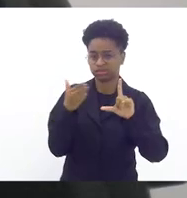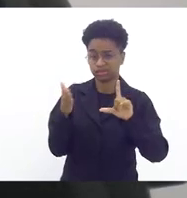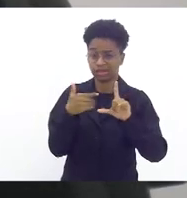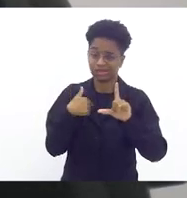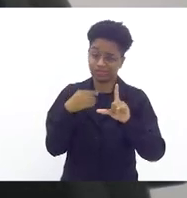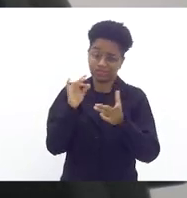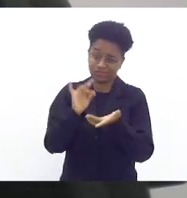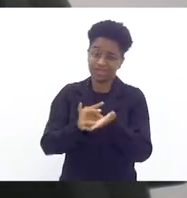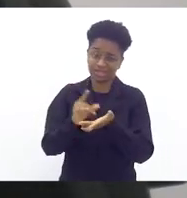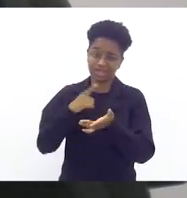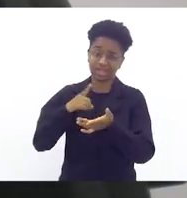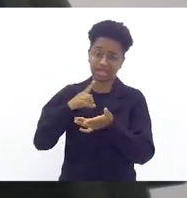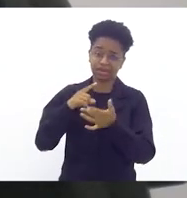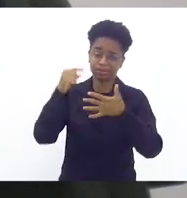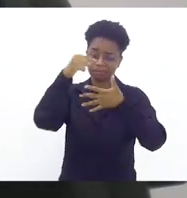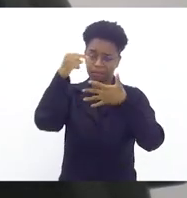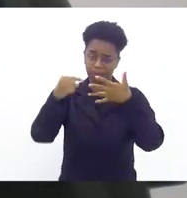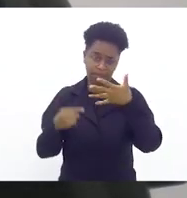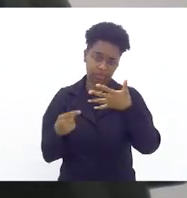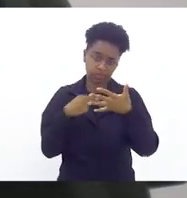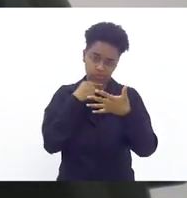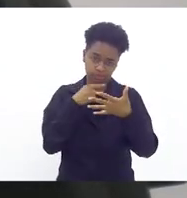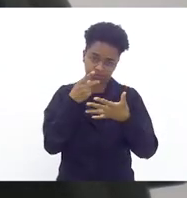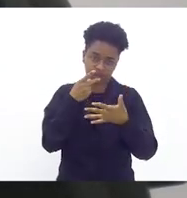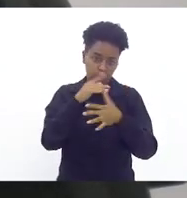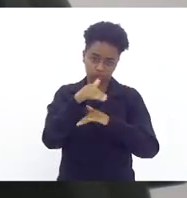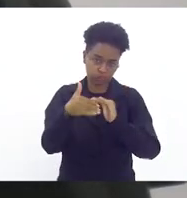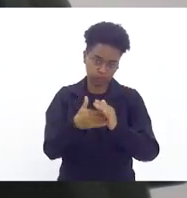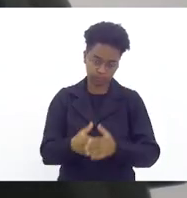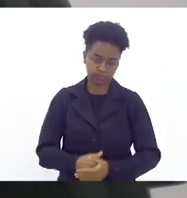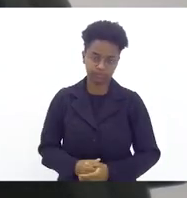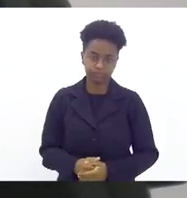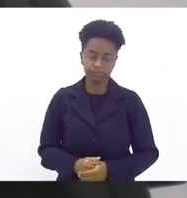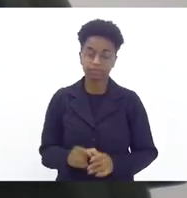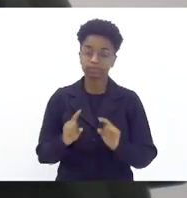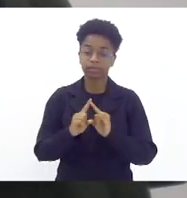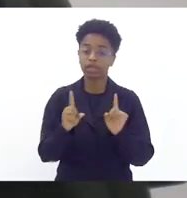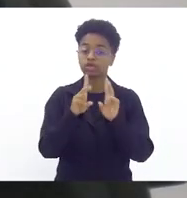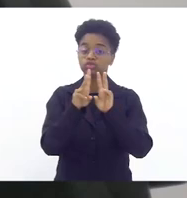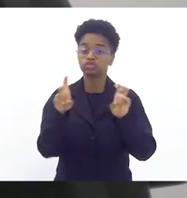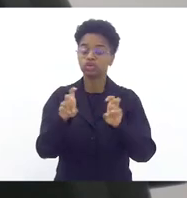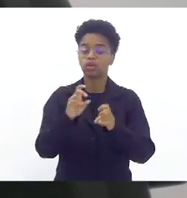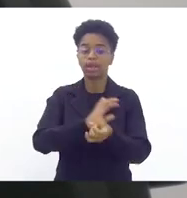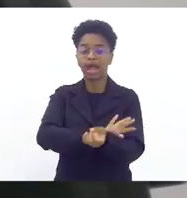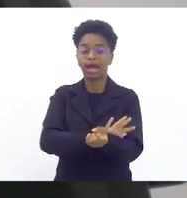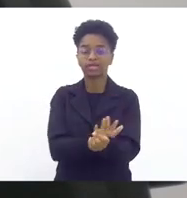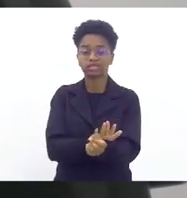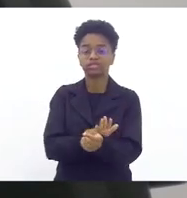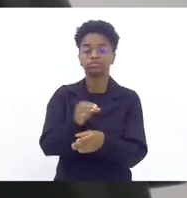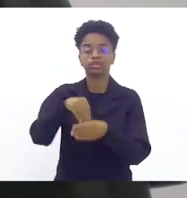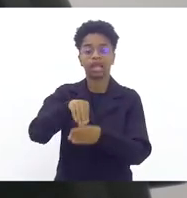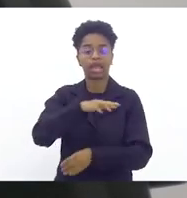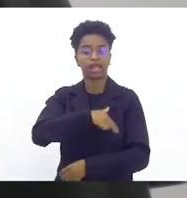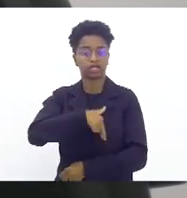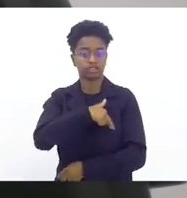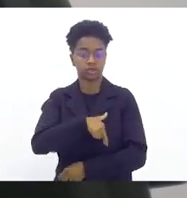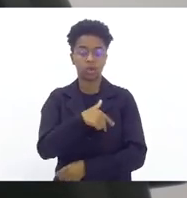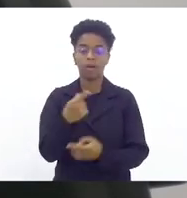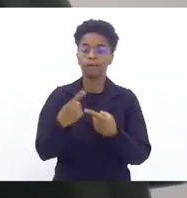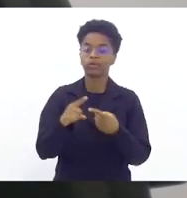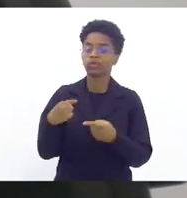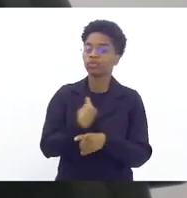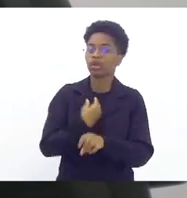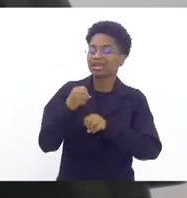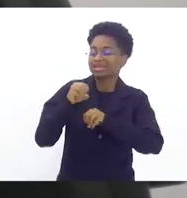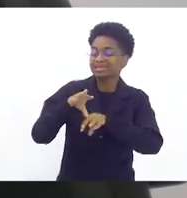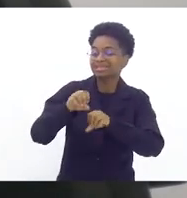porque eu realmente fiz uns tópicos aqui, porque não vai dar para falar isso tudo. é a questão do racismo religioso. E nós ensinamos o